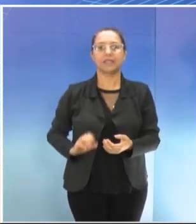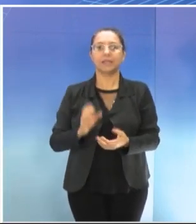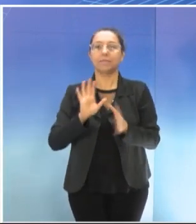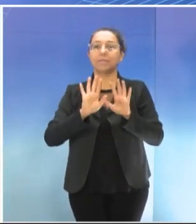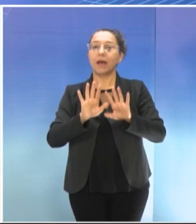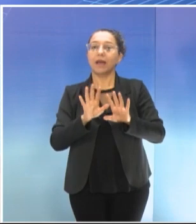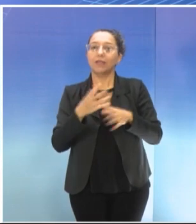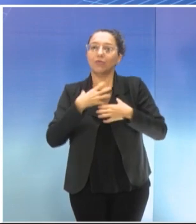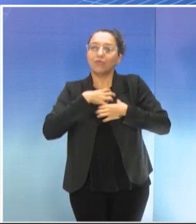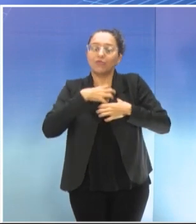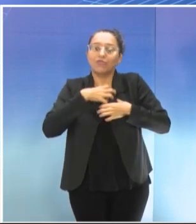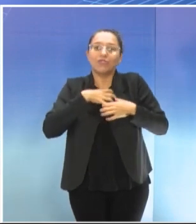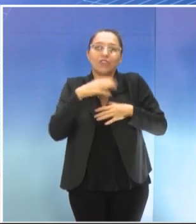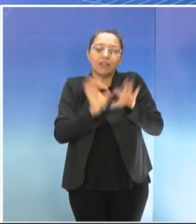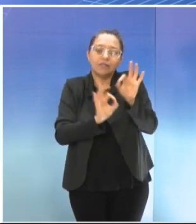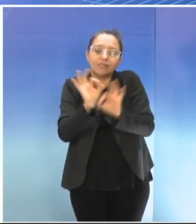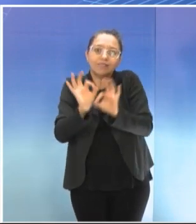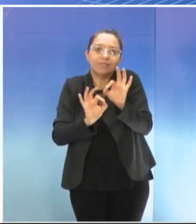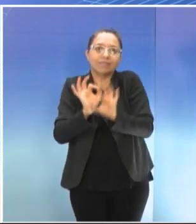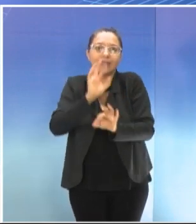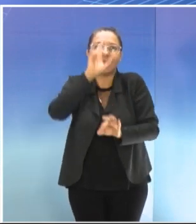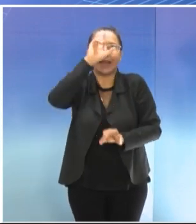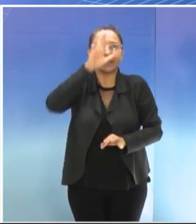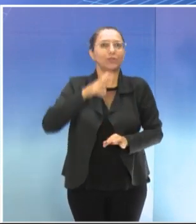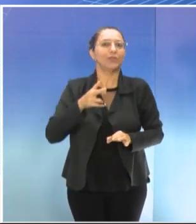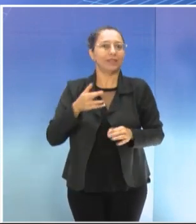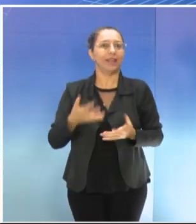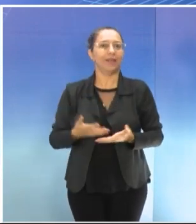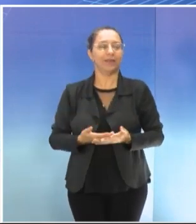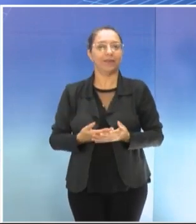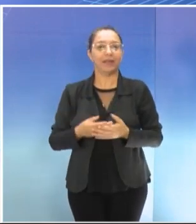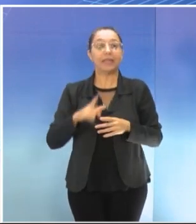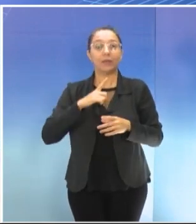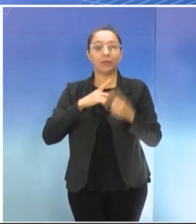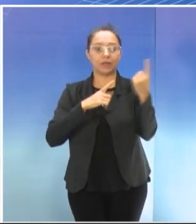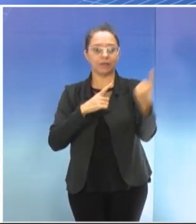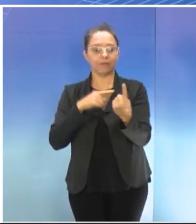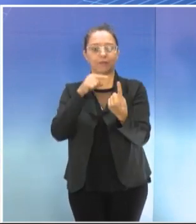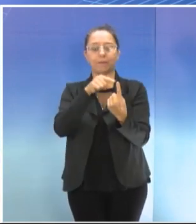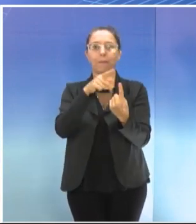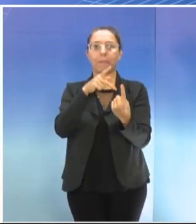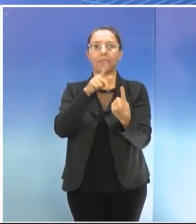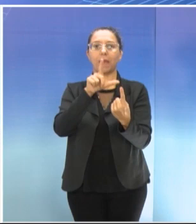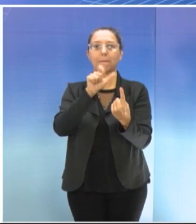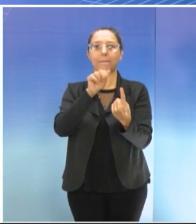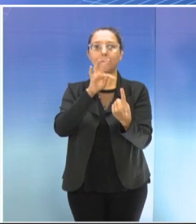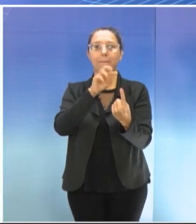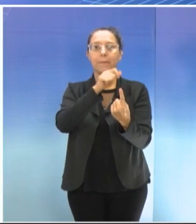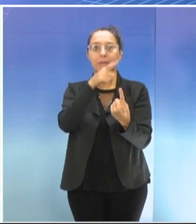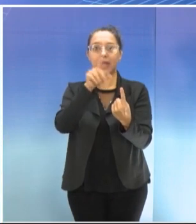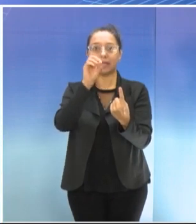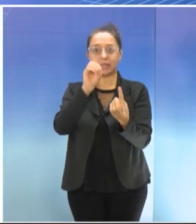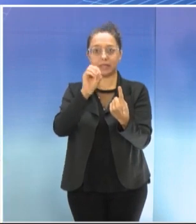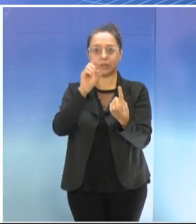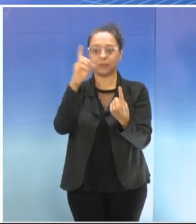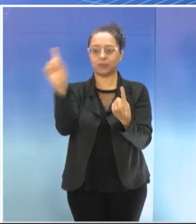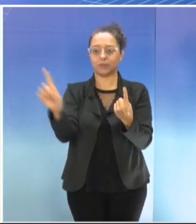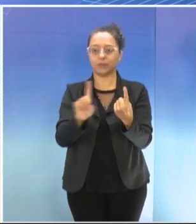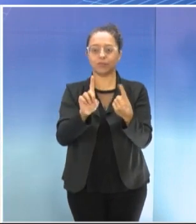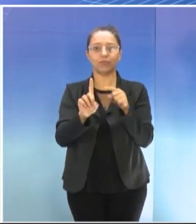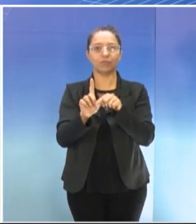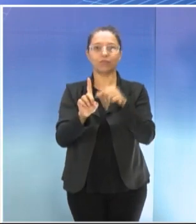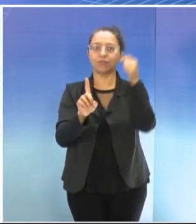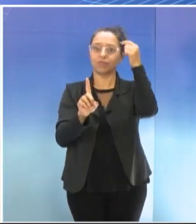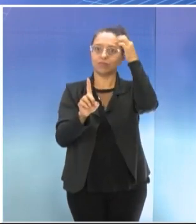de forma racional. Então eles pegaram principalmente Platão e Aristóteles e fundamentaram toda a